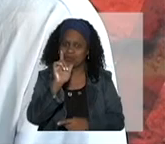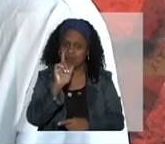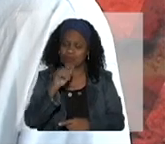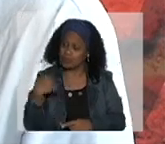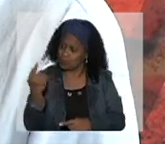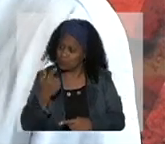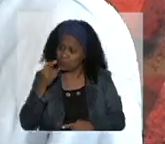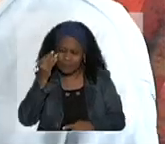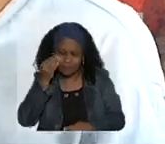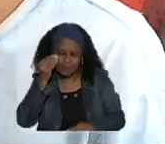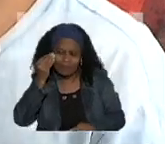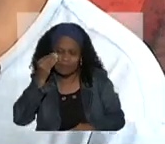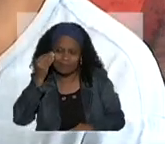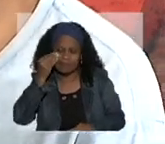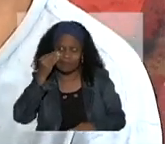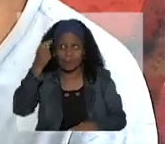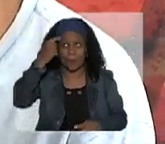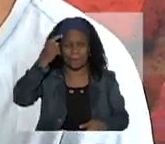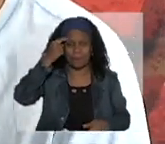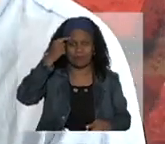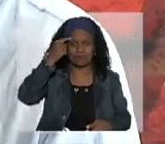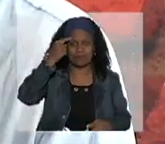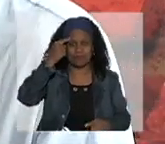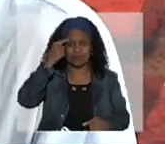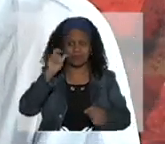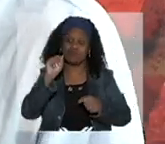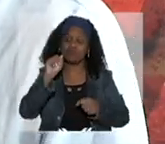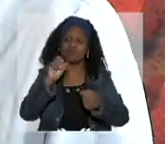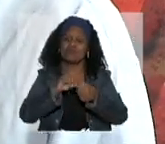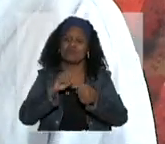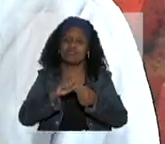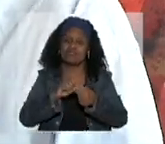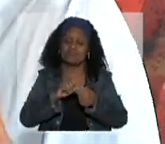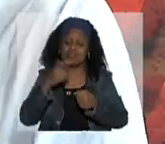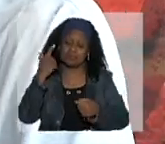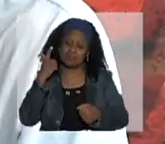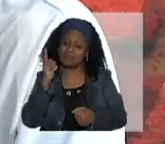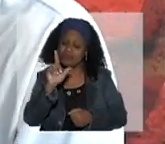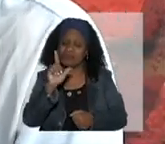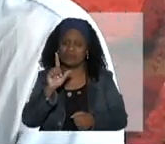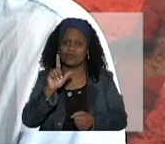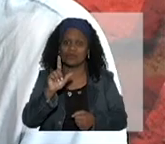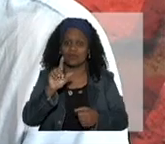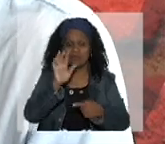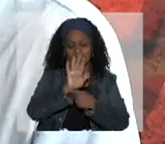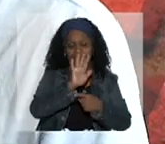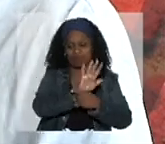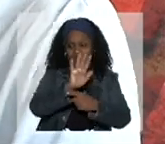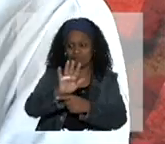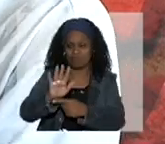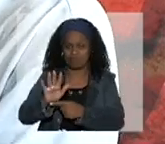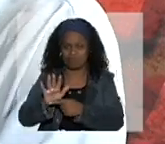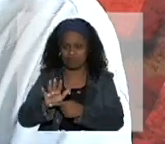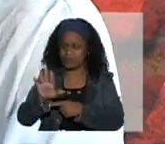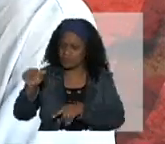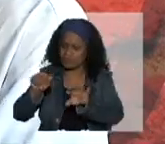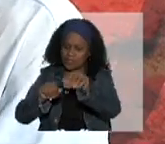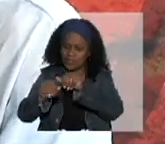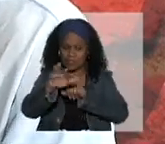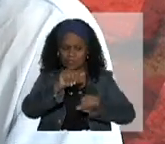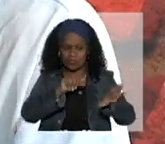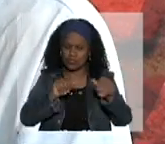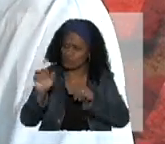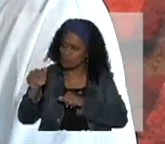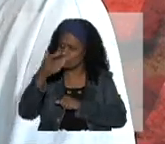aí tentando pensar agora o que fazer para superar novamente isso, né? Para ter novas políticas públicas para isso e trazer as pessoas